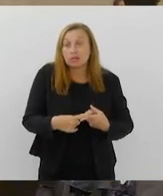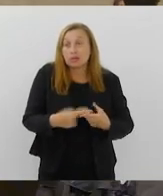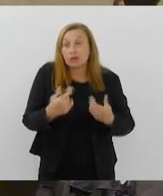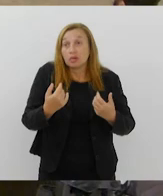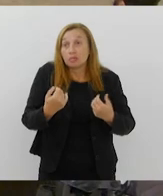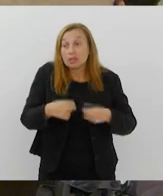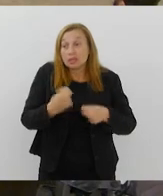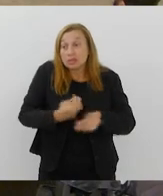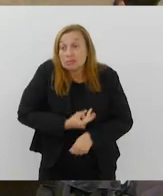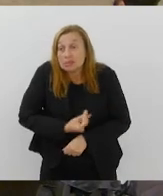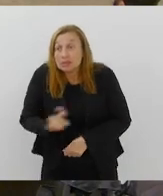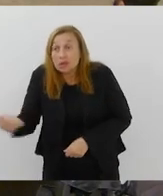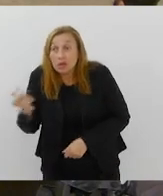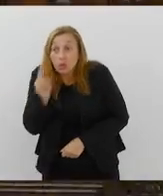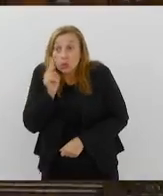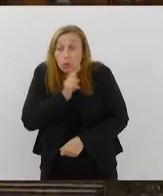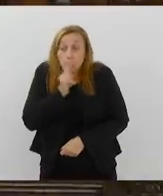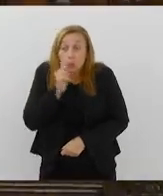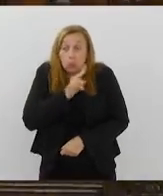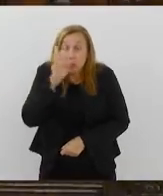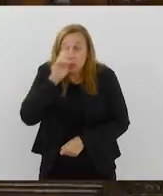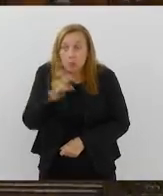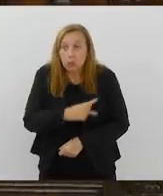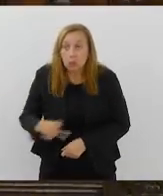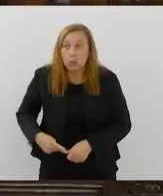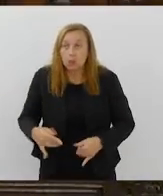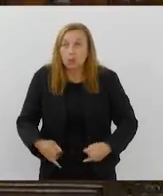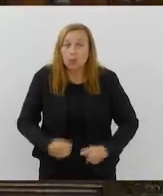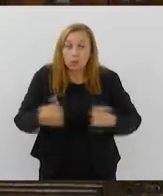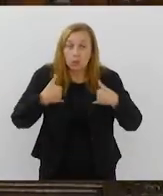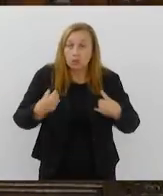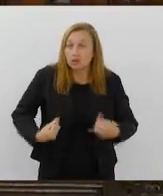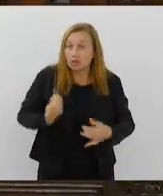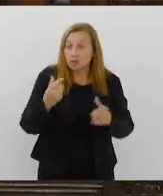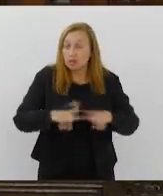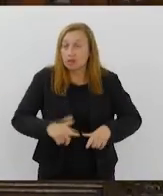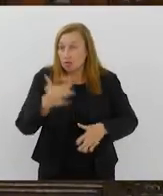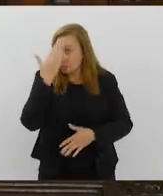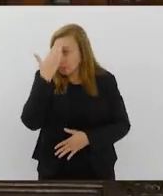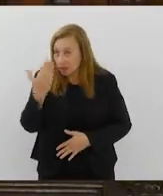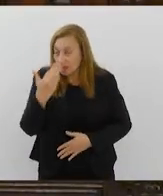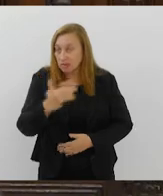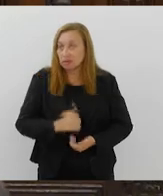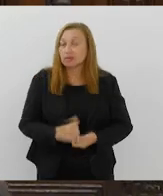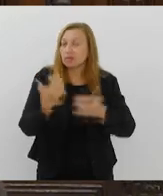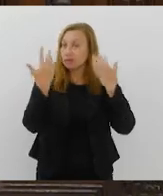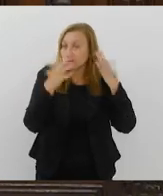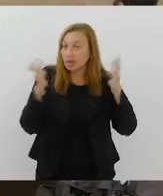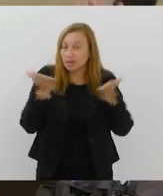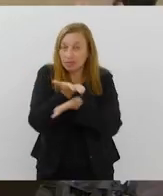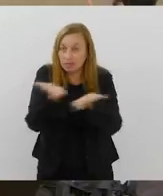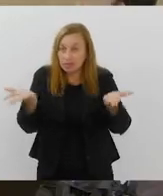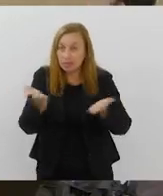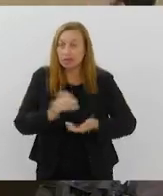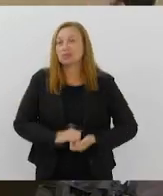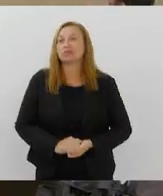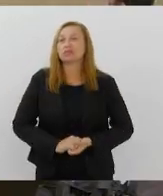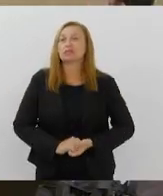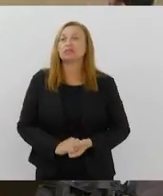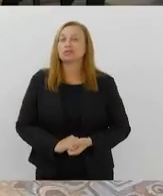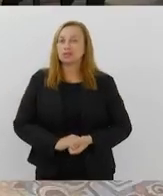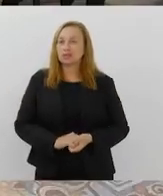presidente. E foi muita honra poder ter estado aqui, muito obrigado e parabéns a todos.